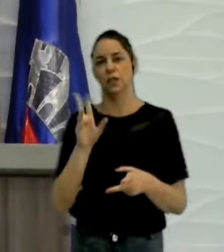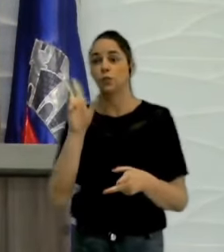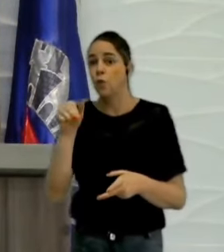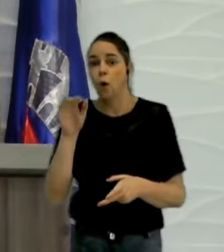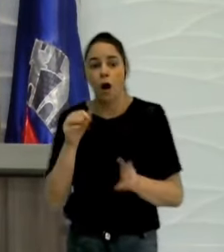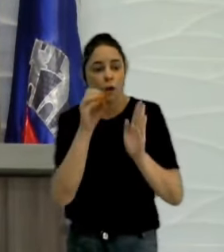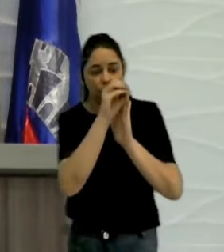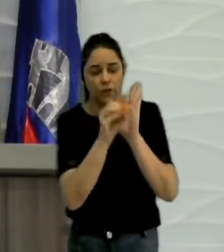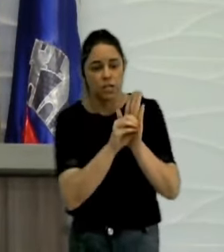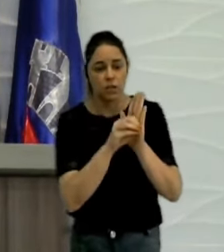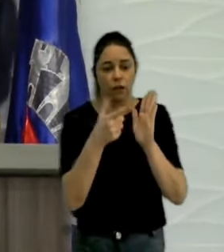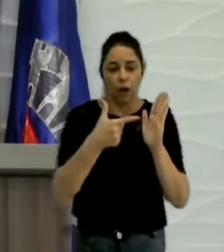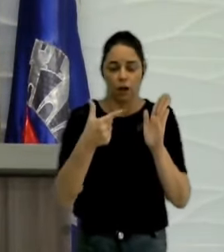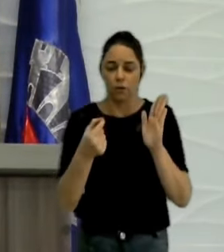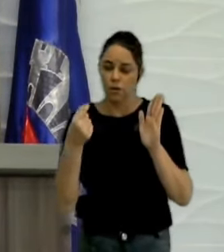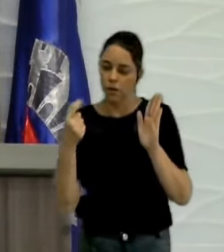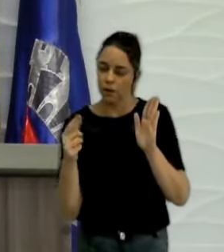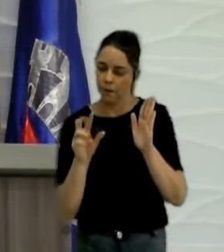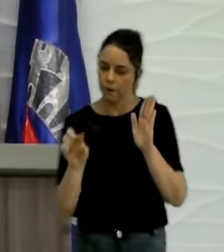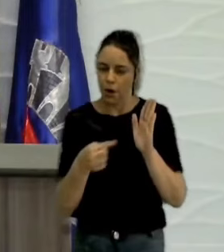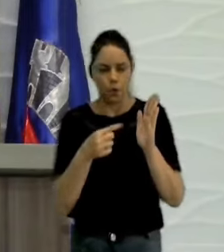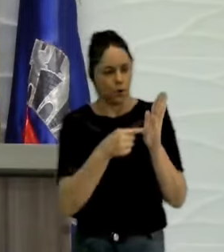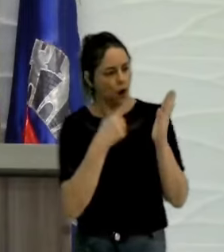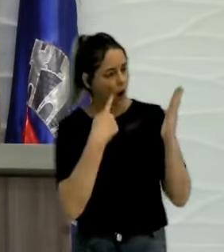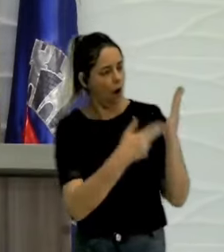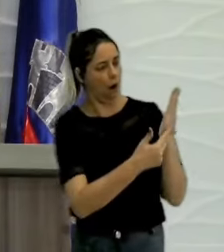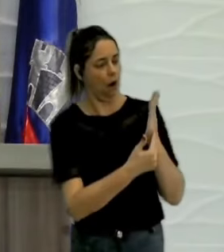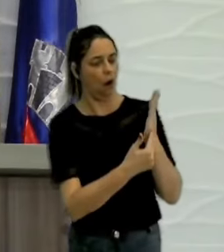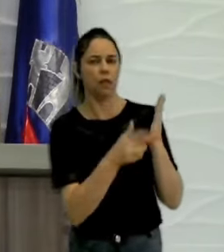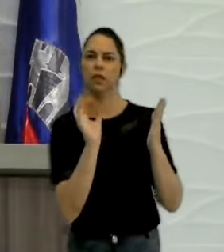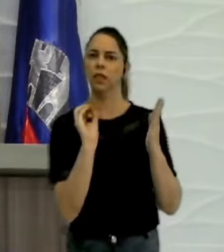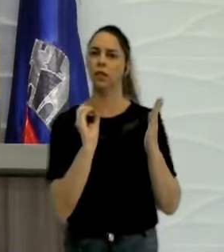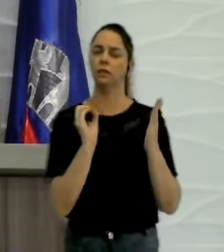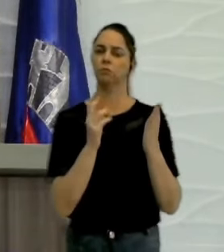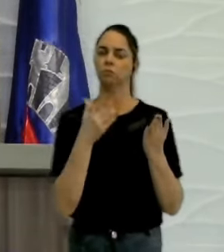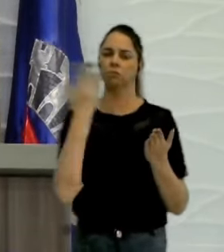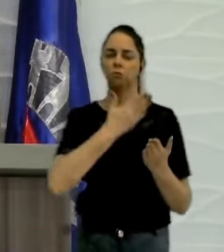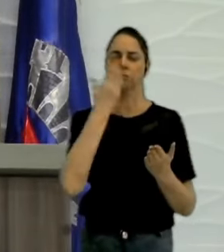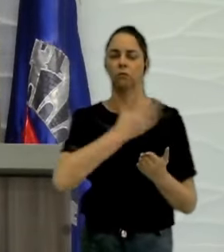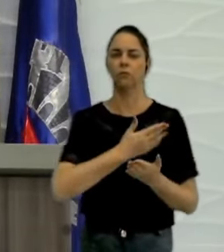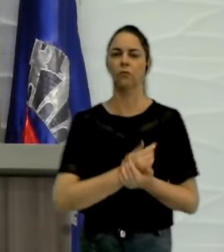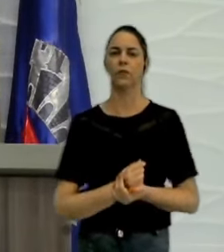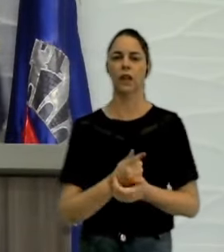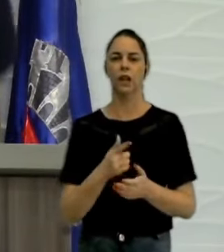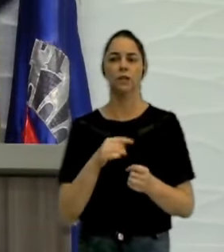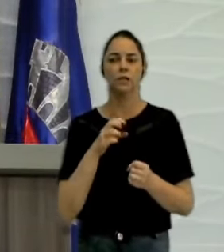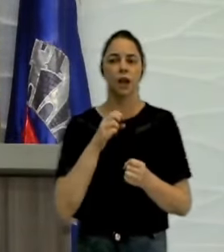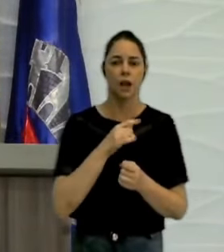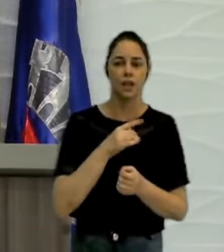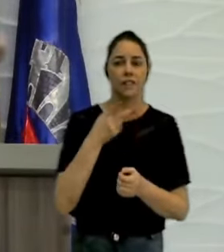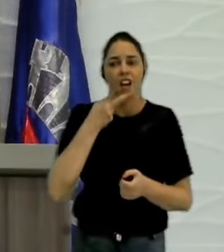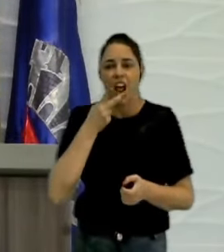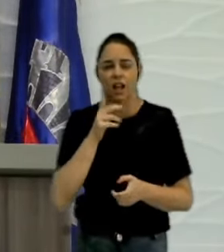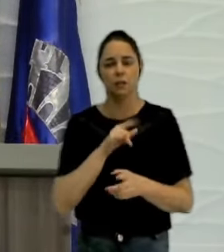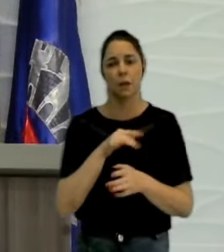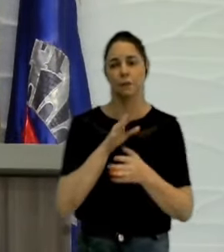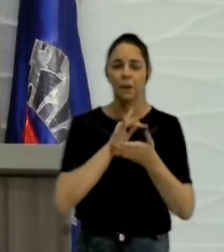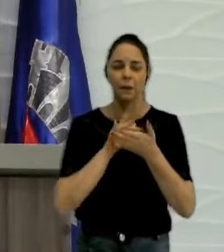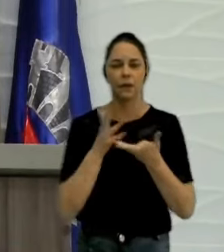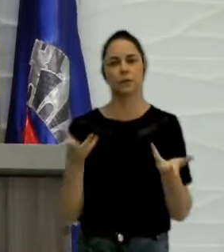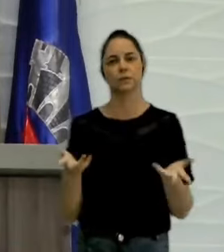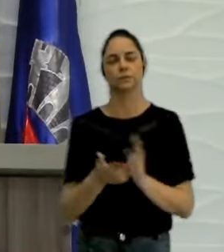dos 200 mil. Daqui a pouco ele vem aqui falar, rimungar, que ele não fala, ele rimunga.